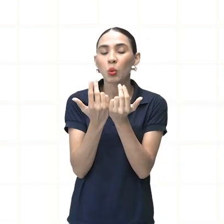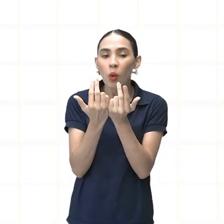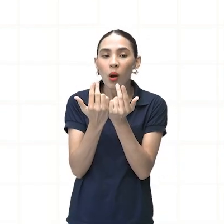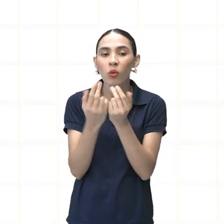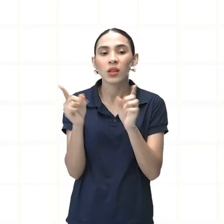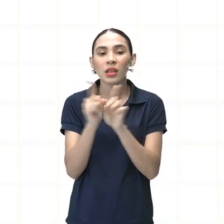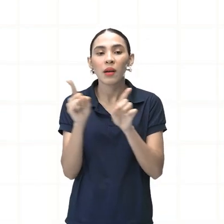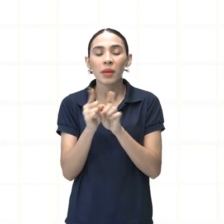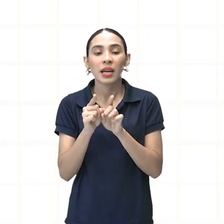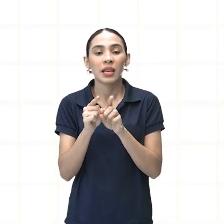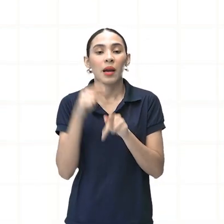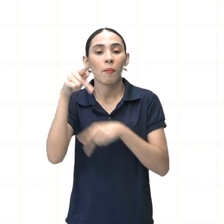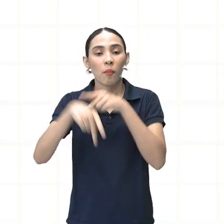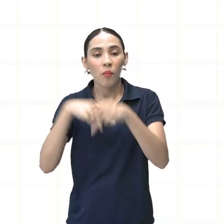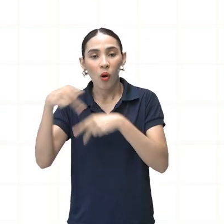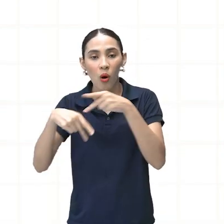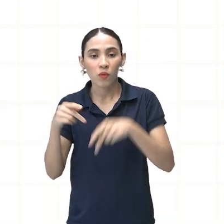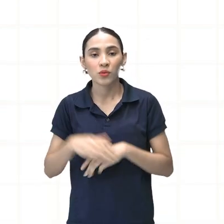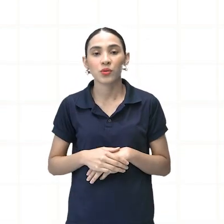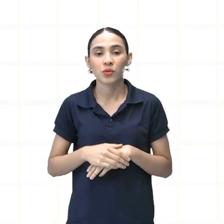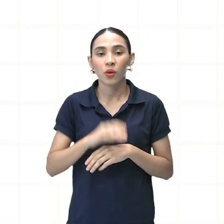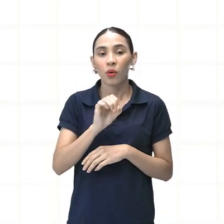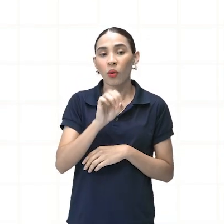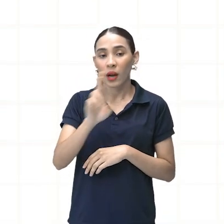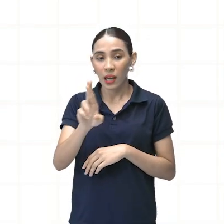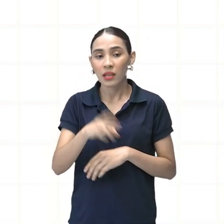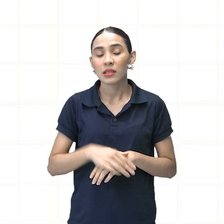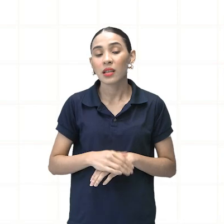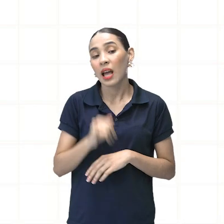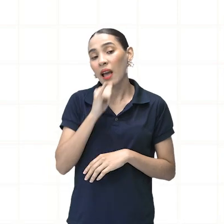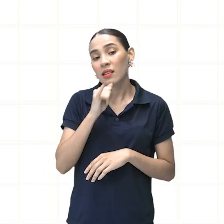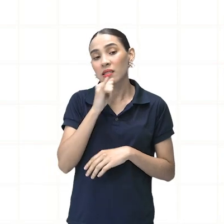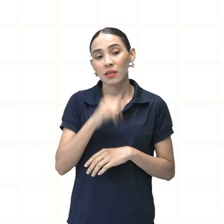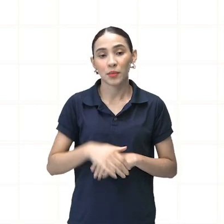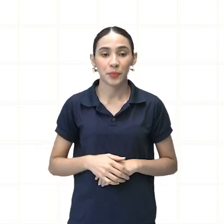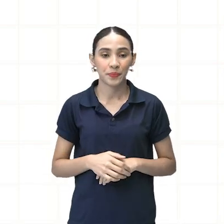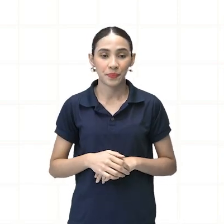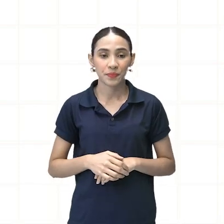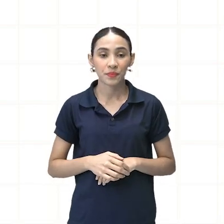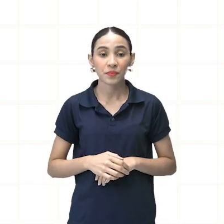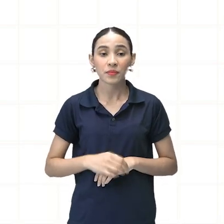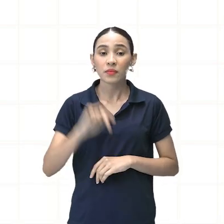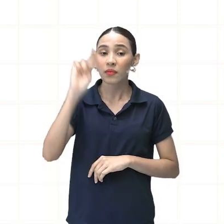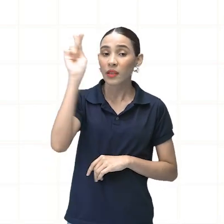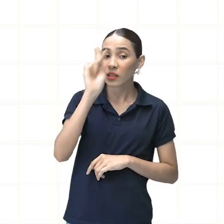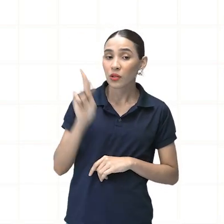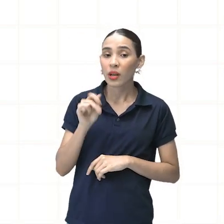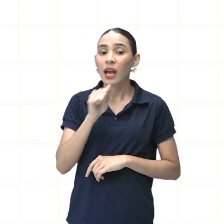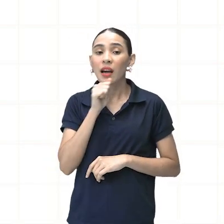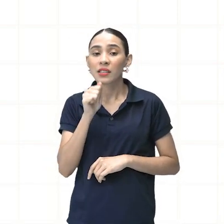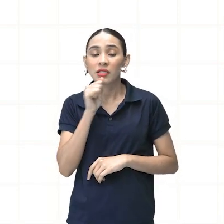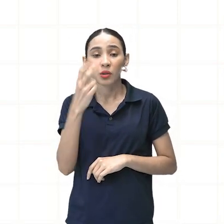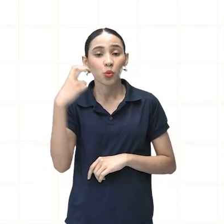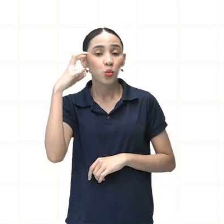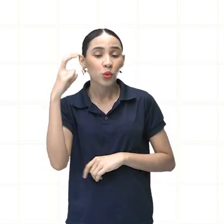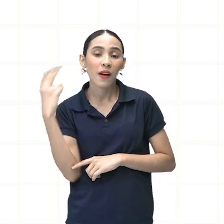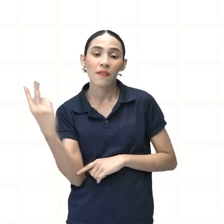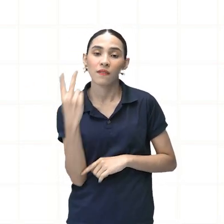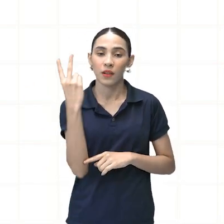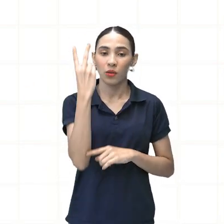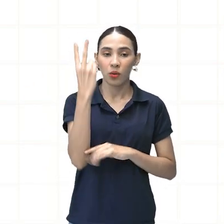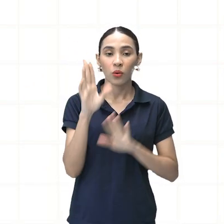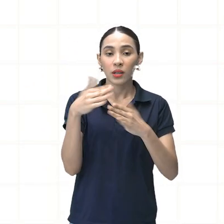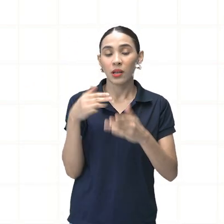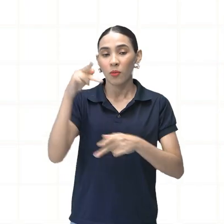comuns a essas civilizações orientais. Um exemplo: história antiga e cultura rica.